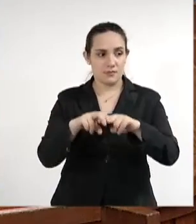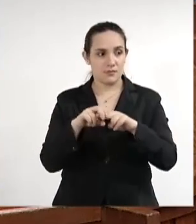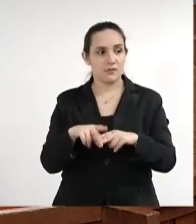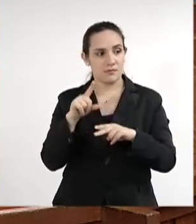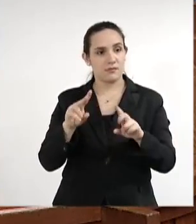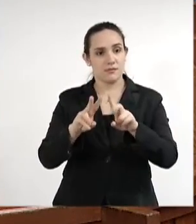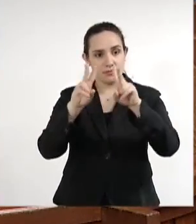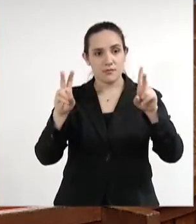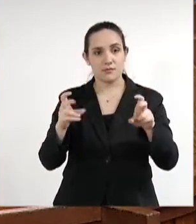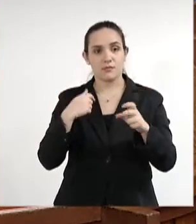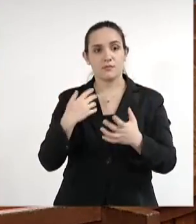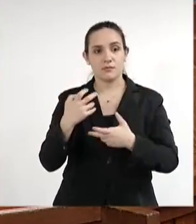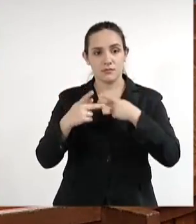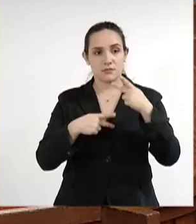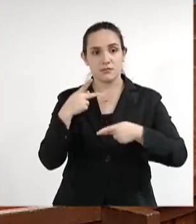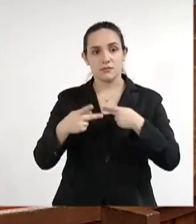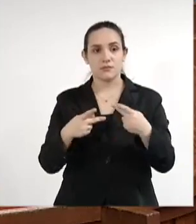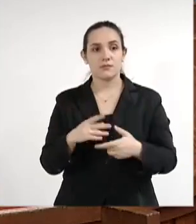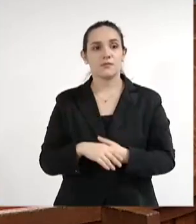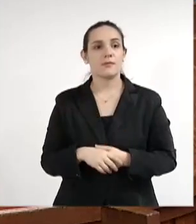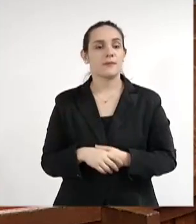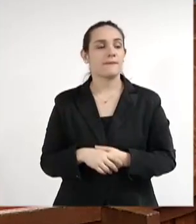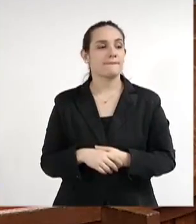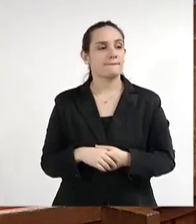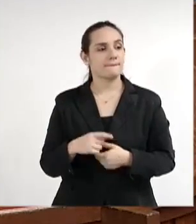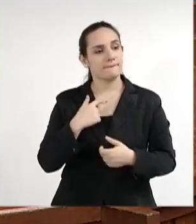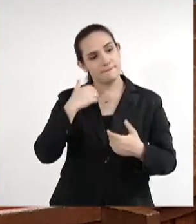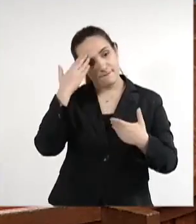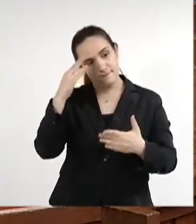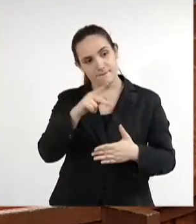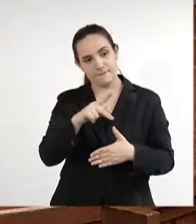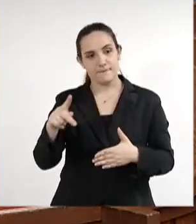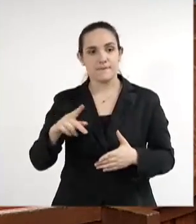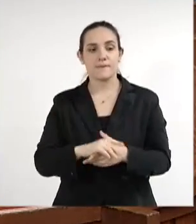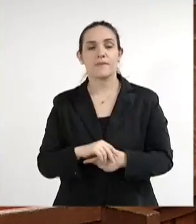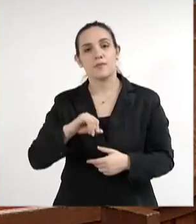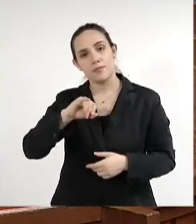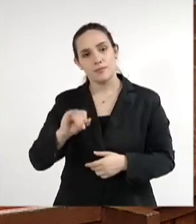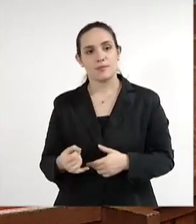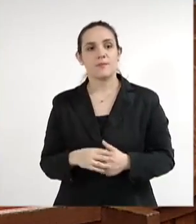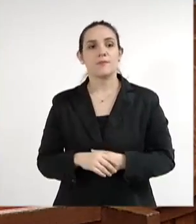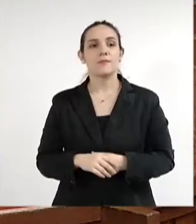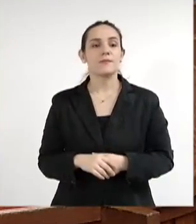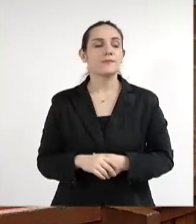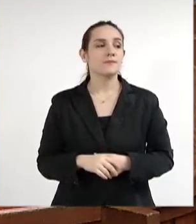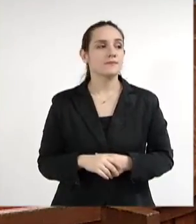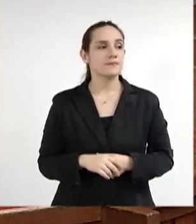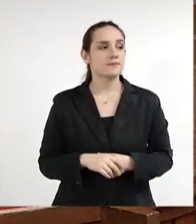assunto que eu queria trazer a essa tribuna, e agradeço, senhor presidente, a oportunidade.